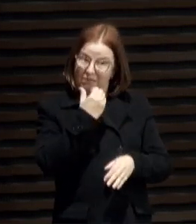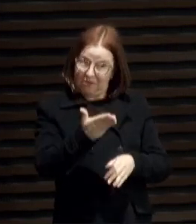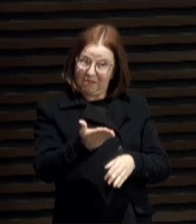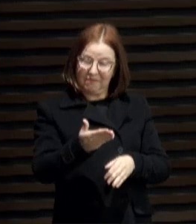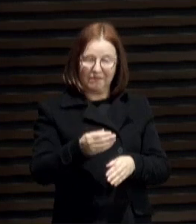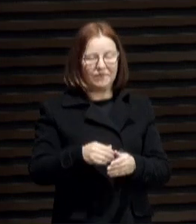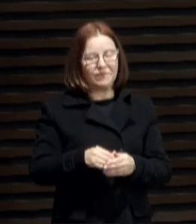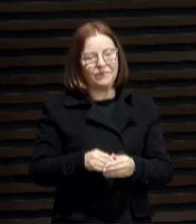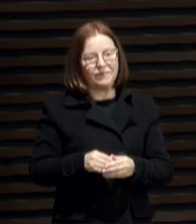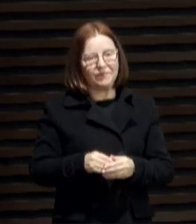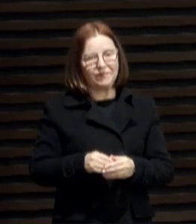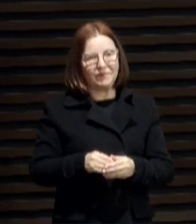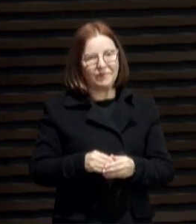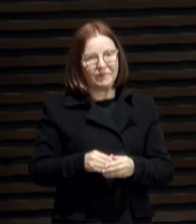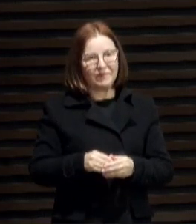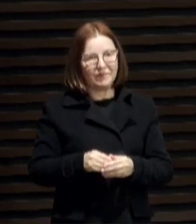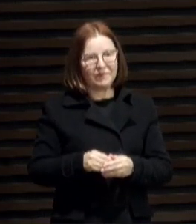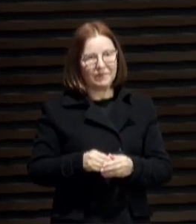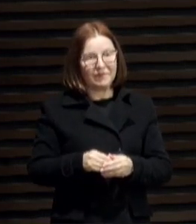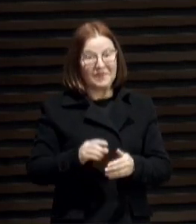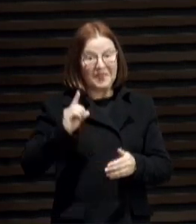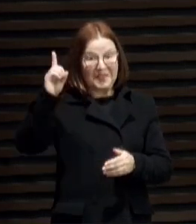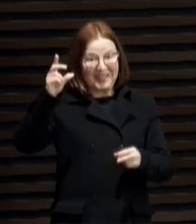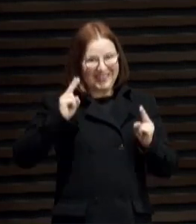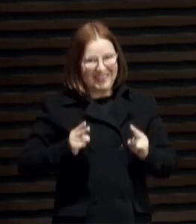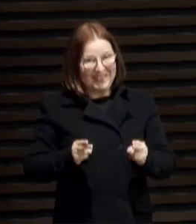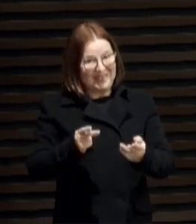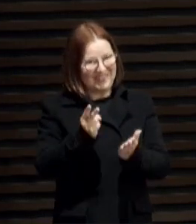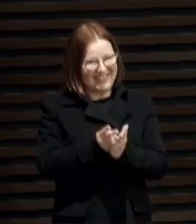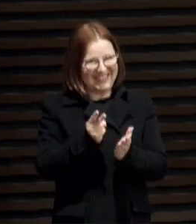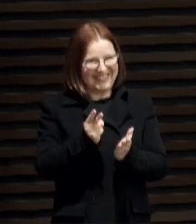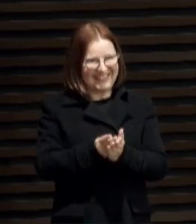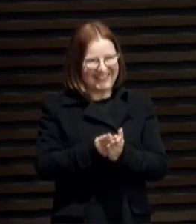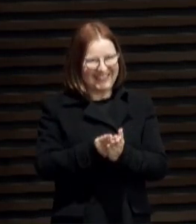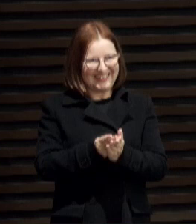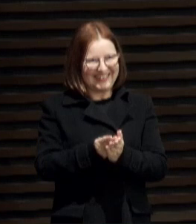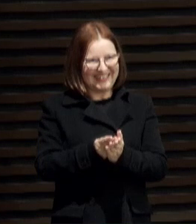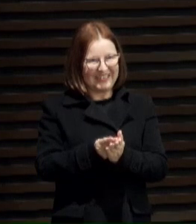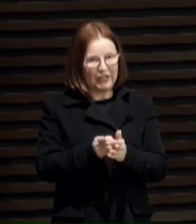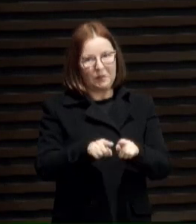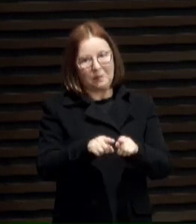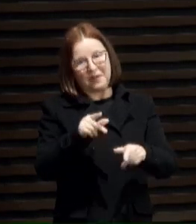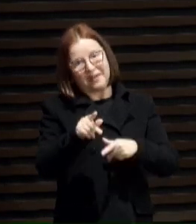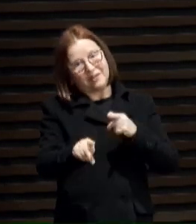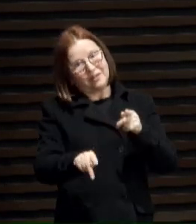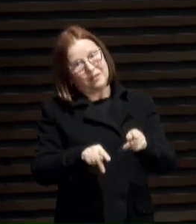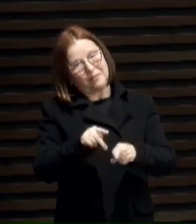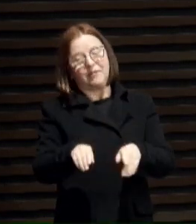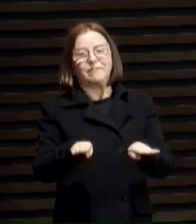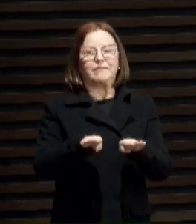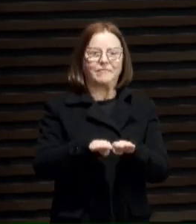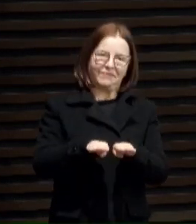2500 anos depois. Deus continua o mesmo, mas o povo